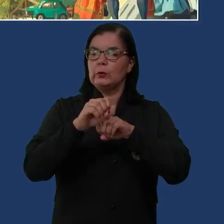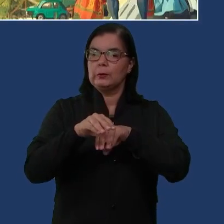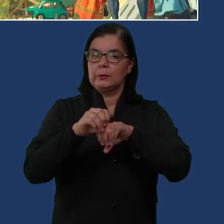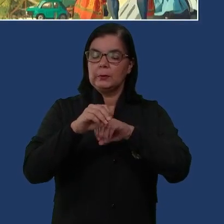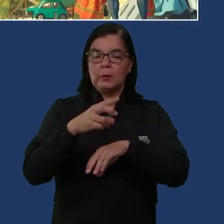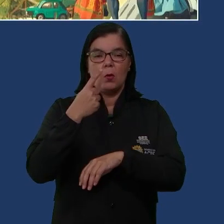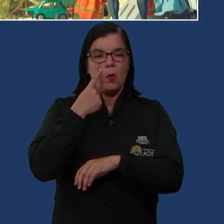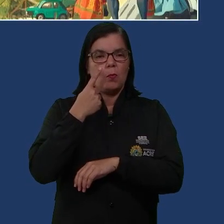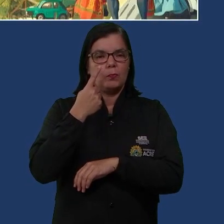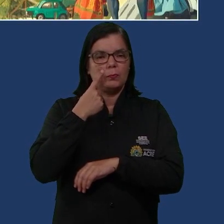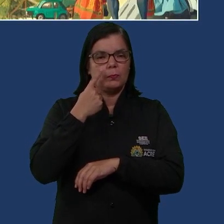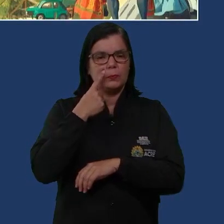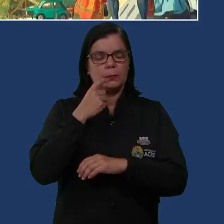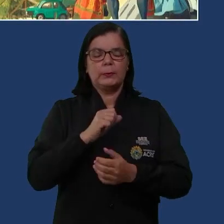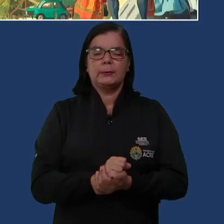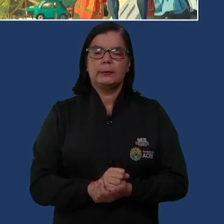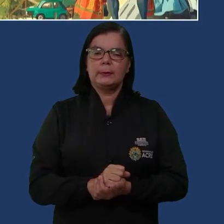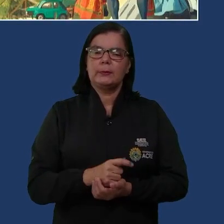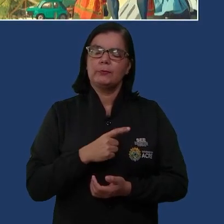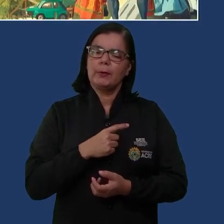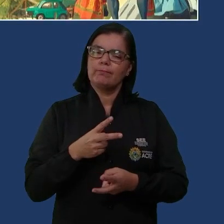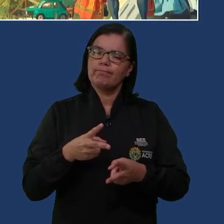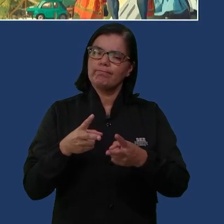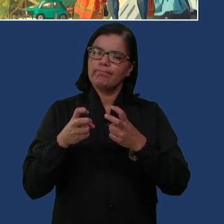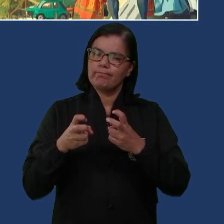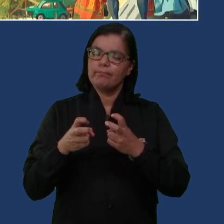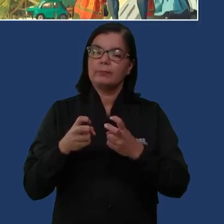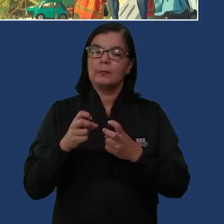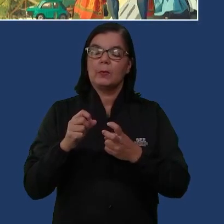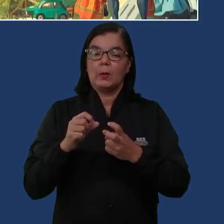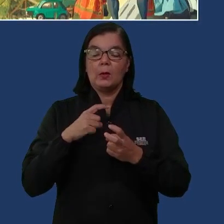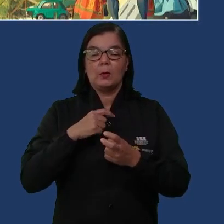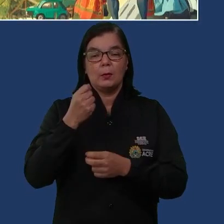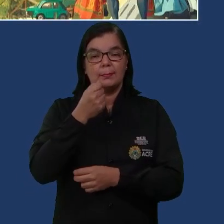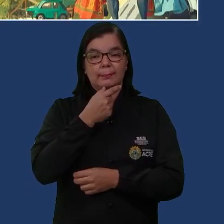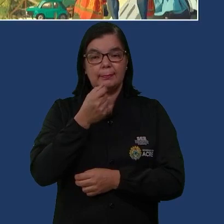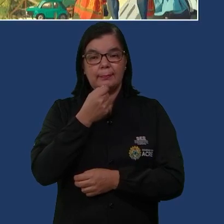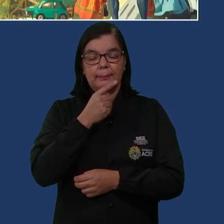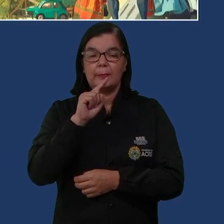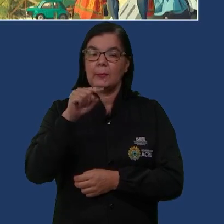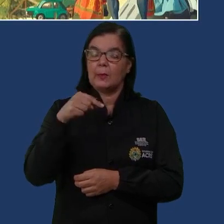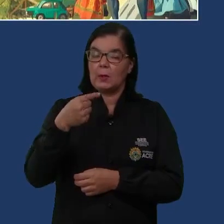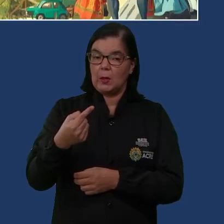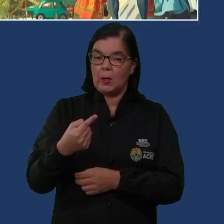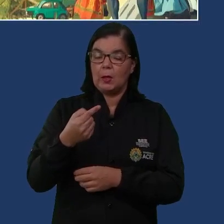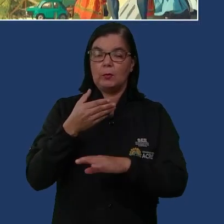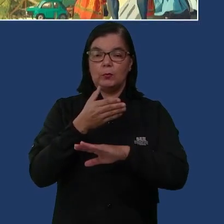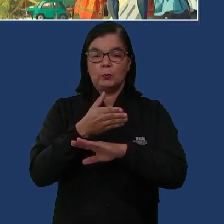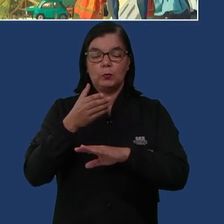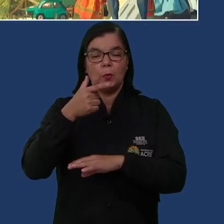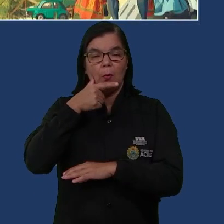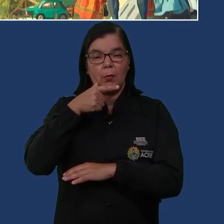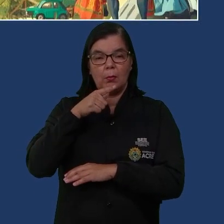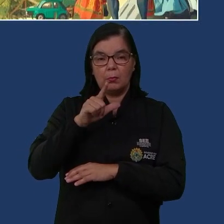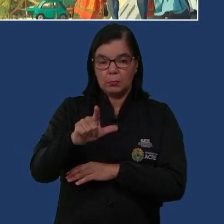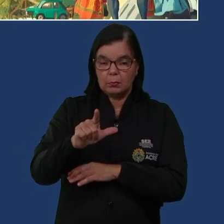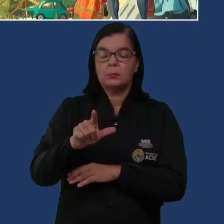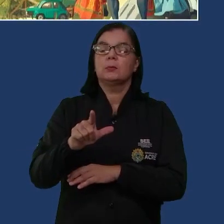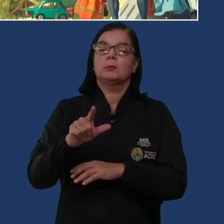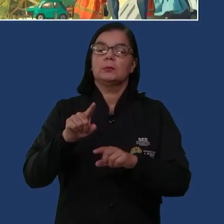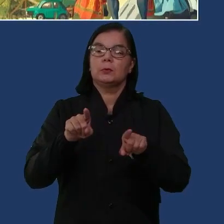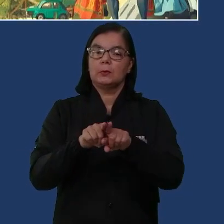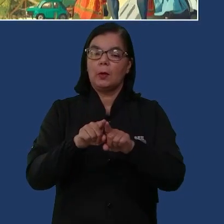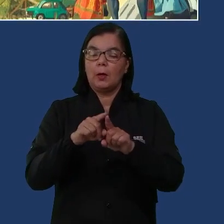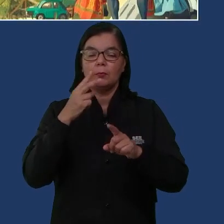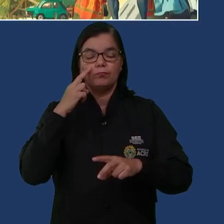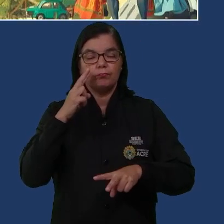Olha, olhando aí para essas obras, a gente vai perceber que a paródia, além dela circular a linguagem das